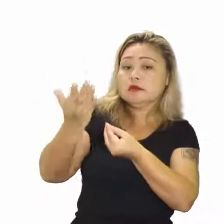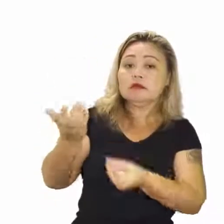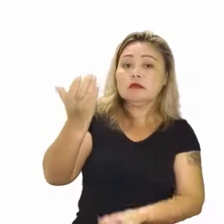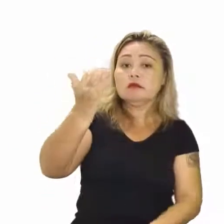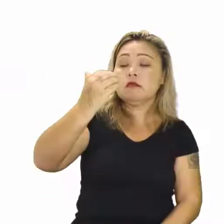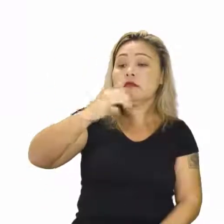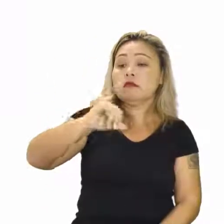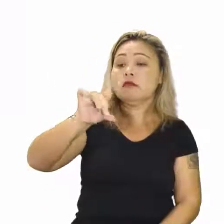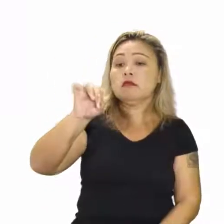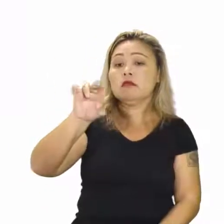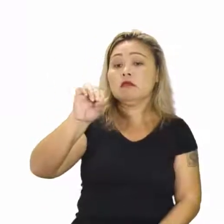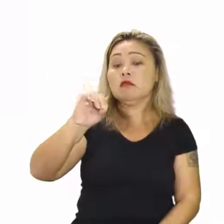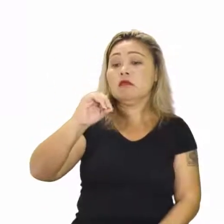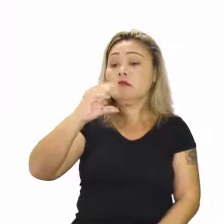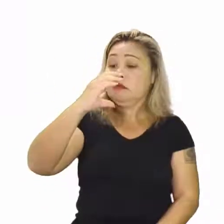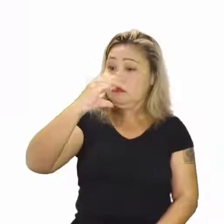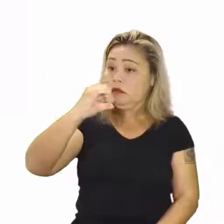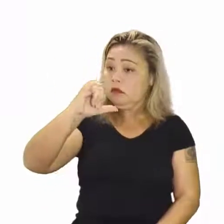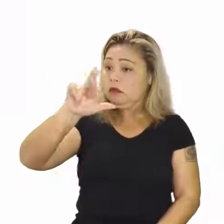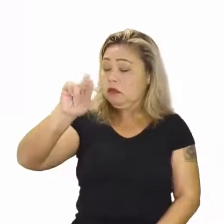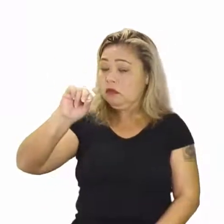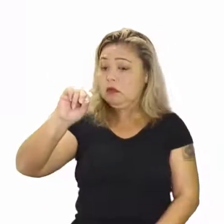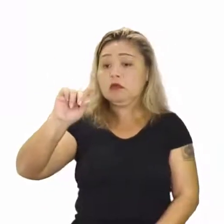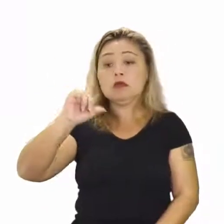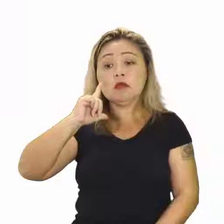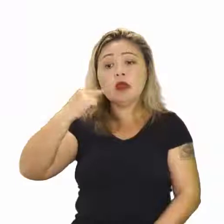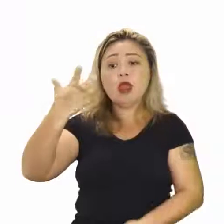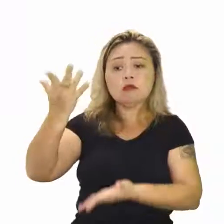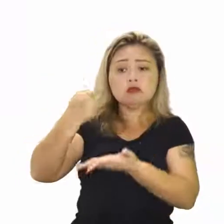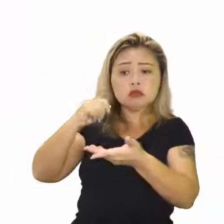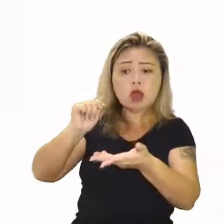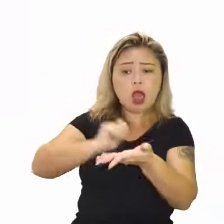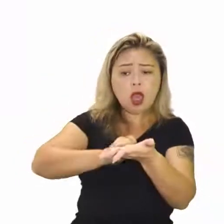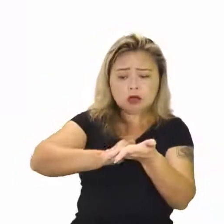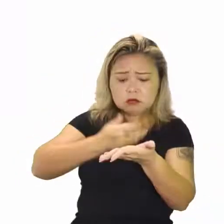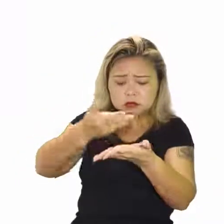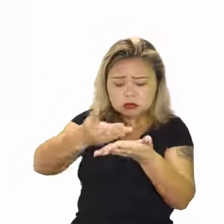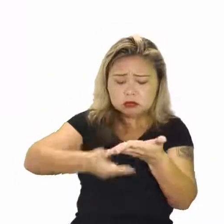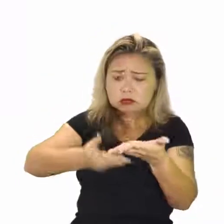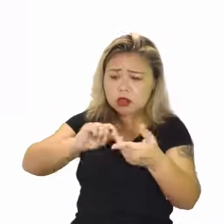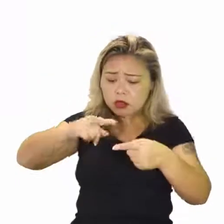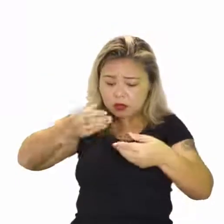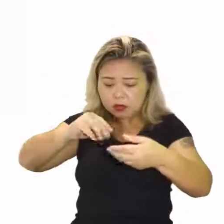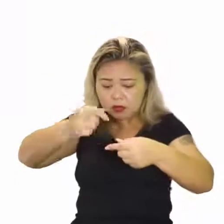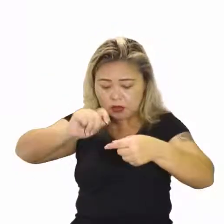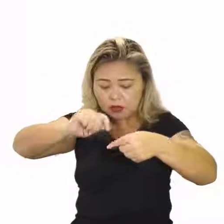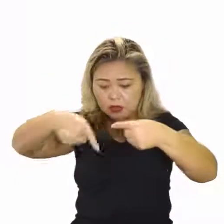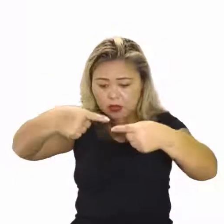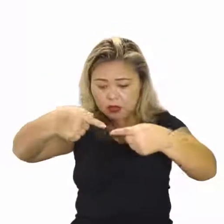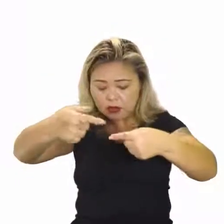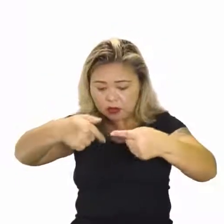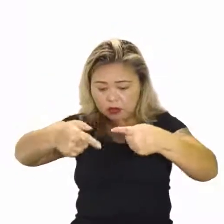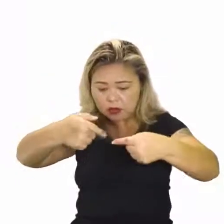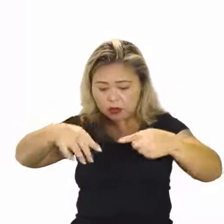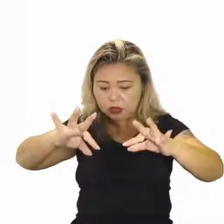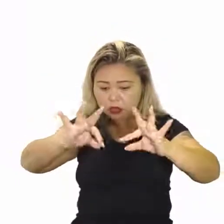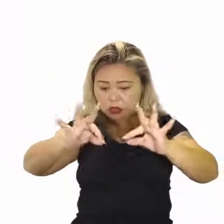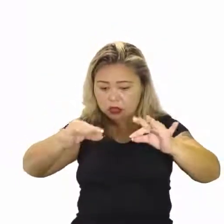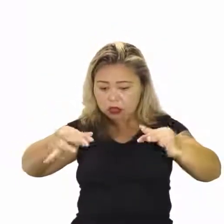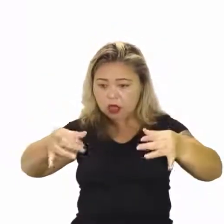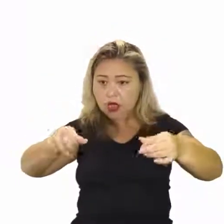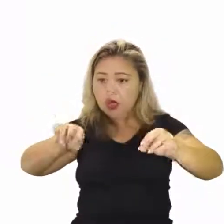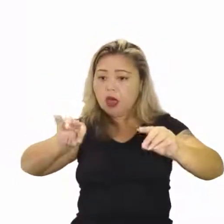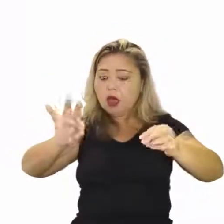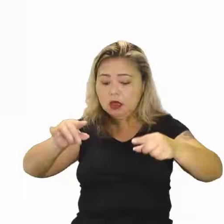ao cilindro de Ciro. É um achado arqueológico que teve do cilindro de Ciro, que era uma peça de argila contendo